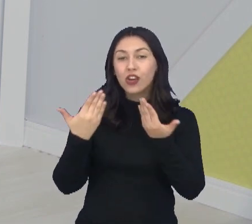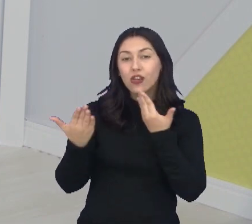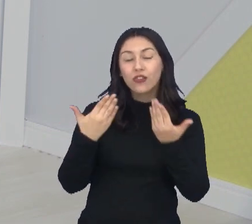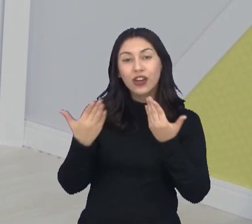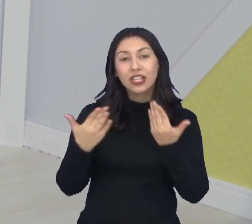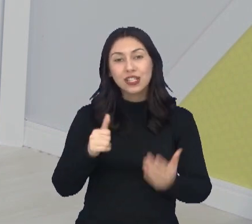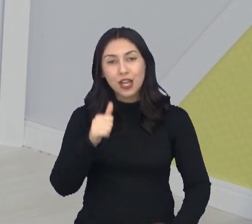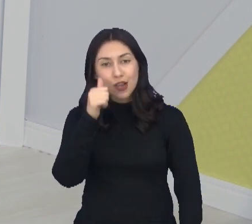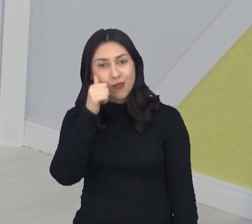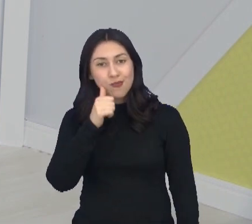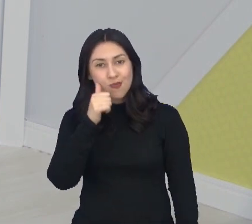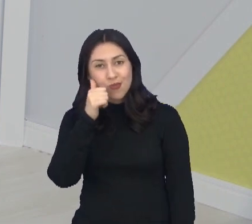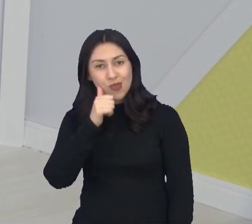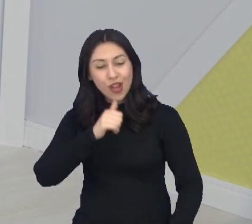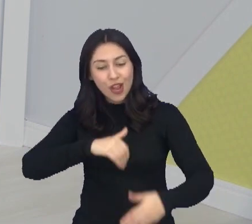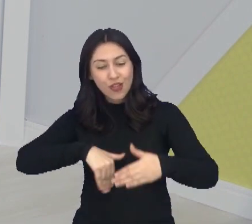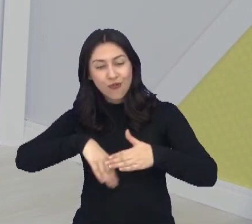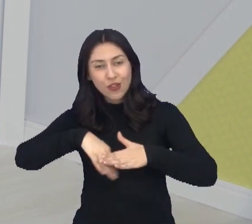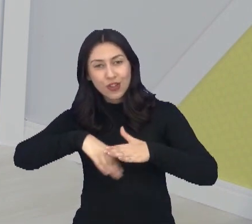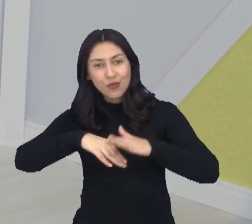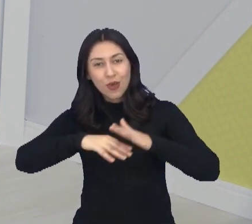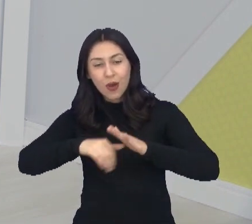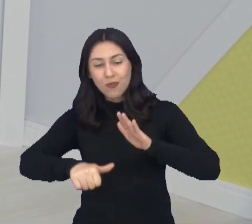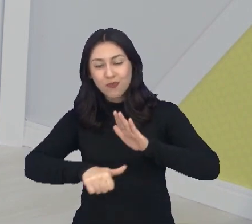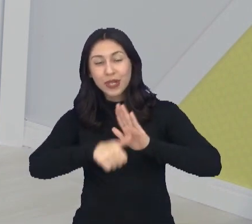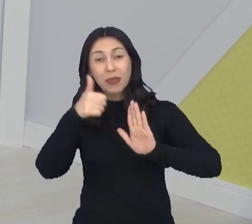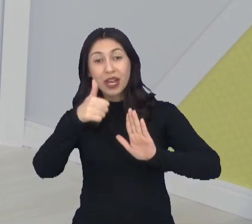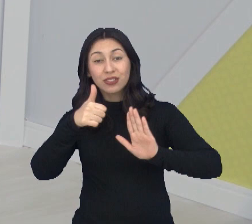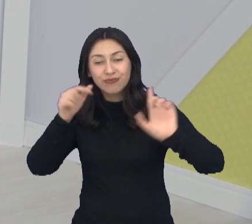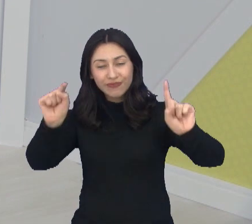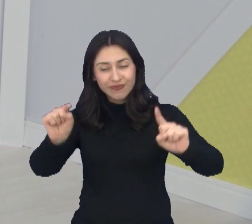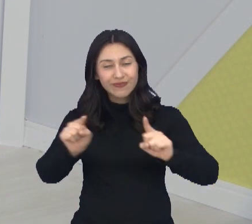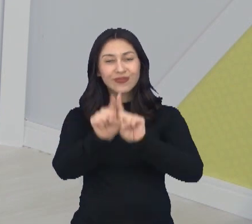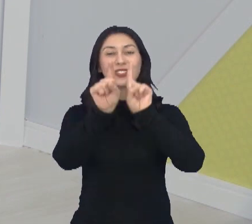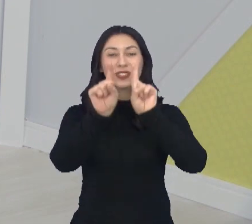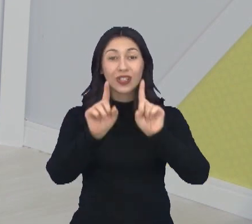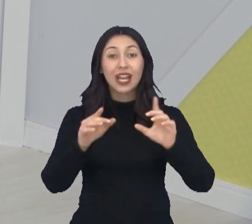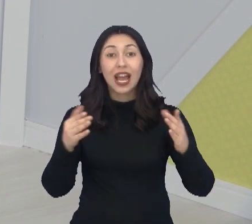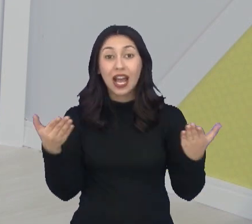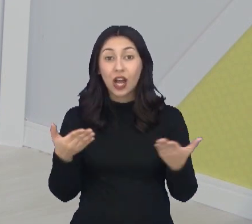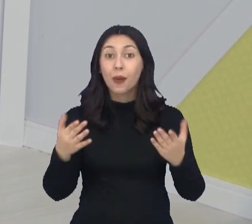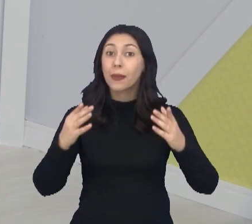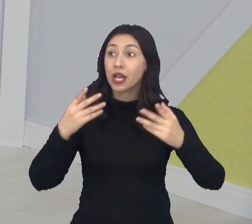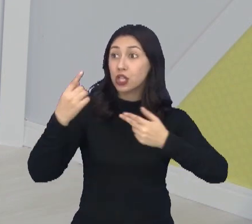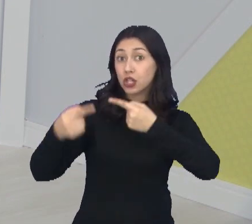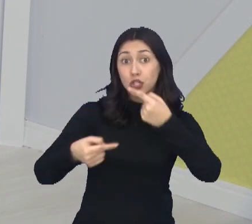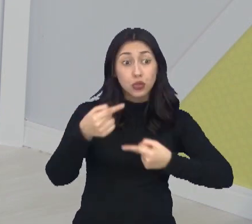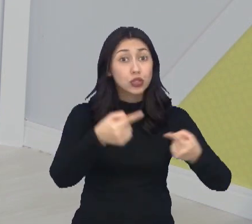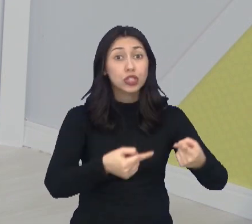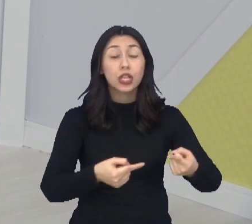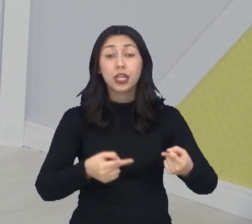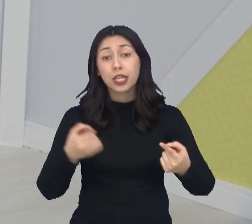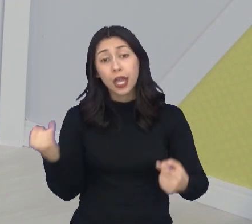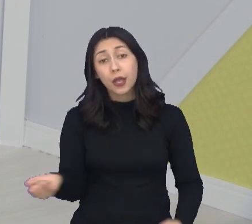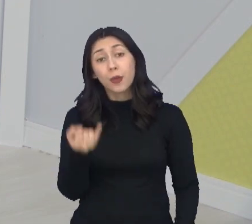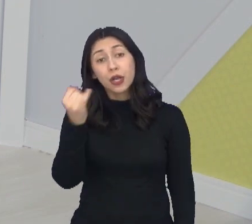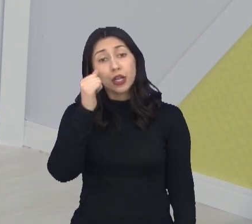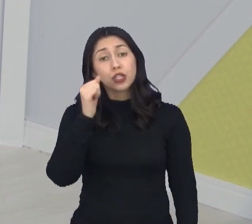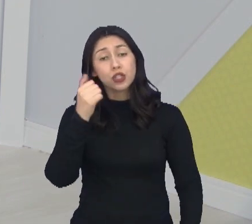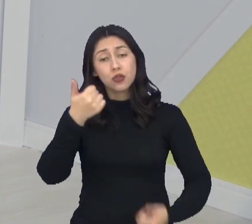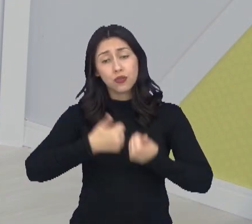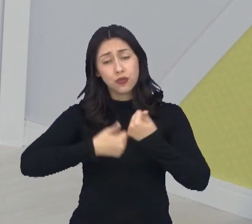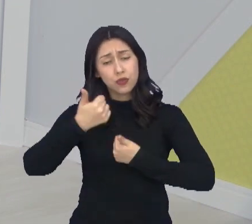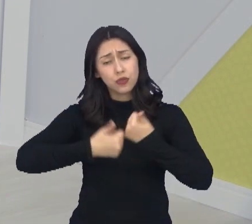das Pioneiras Tiro de Meta Futebol Feminino São José dos Campos, para discutir a visibilidade do futebol feminino e